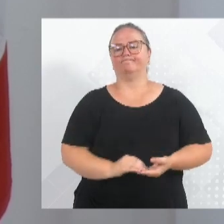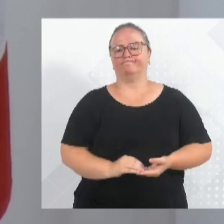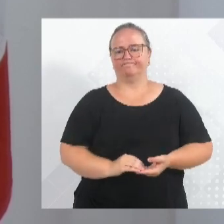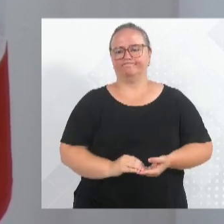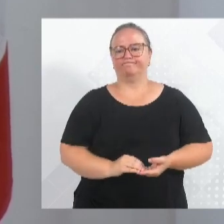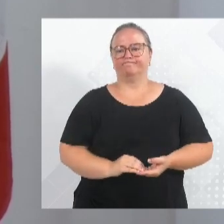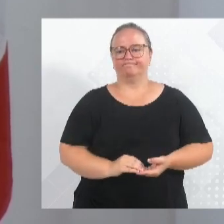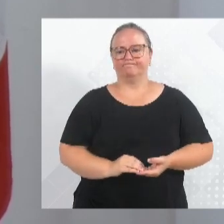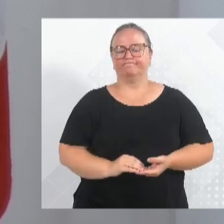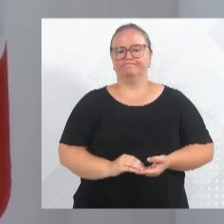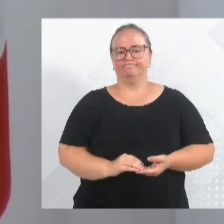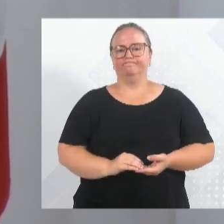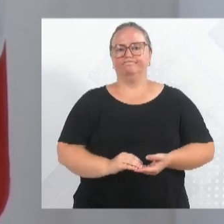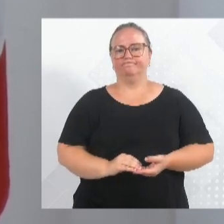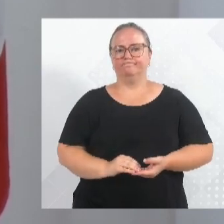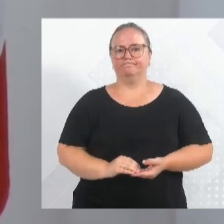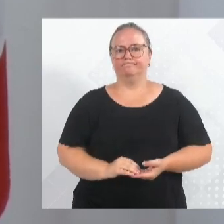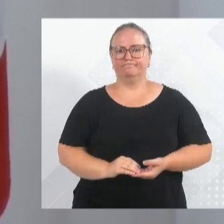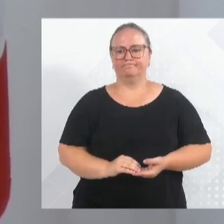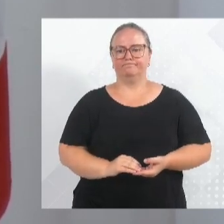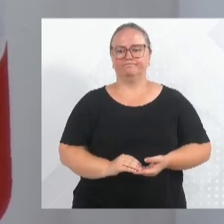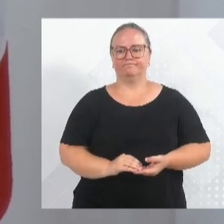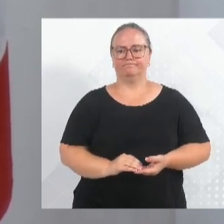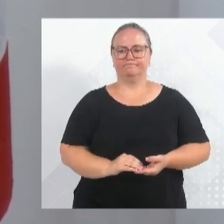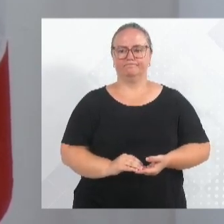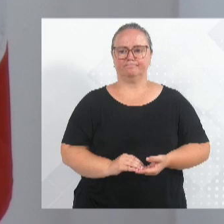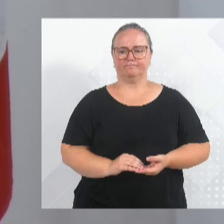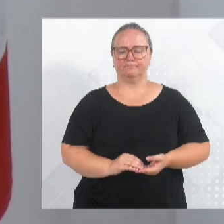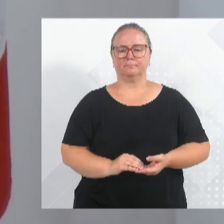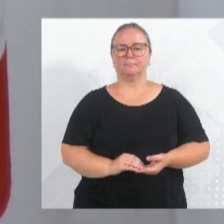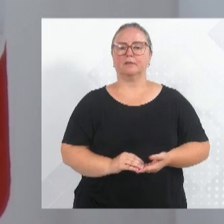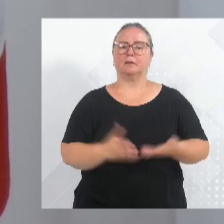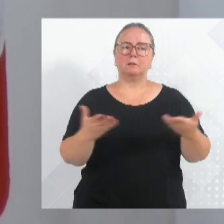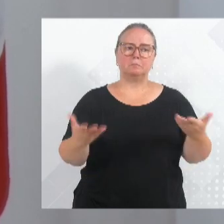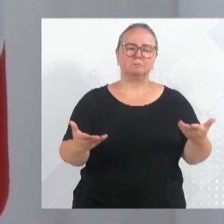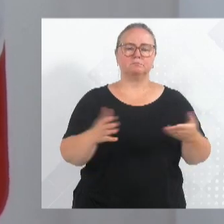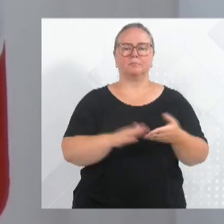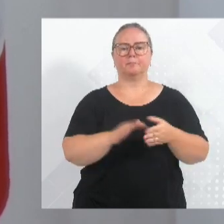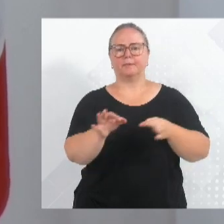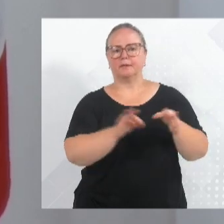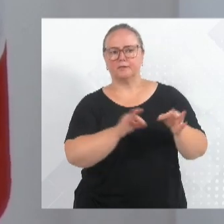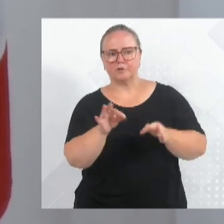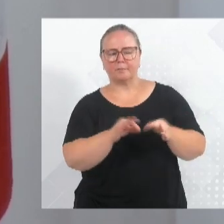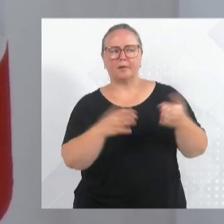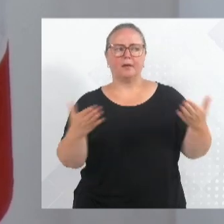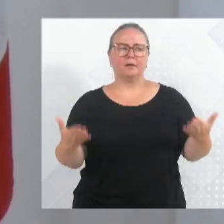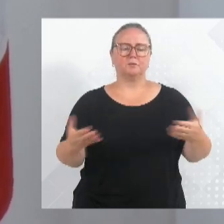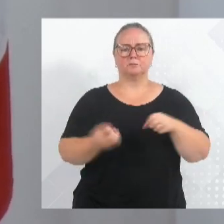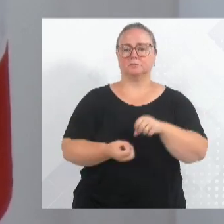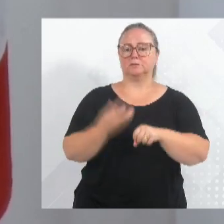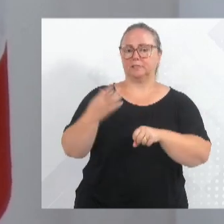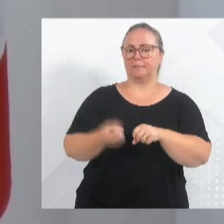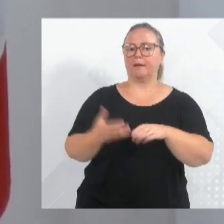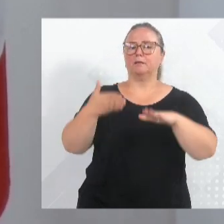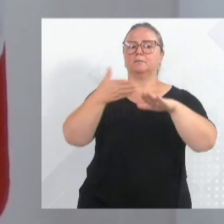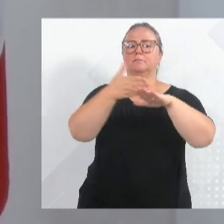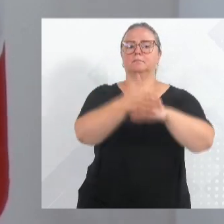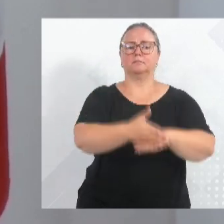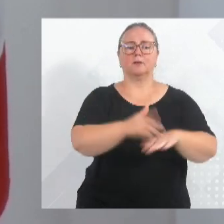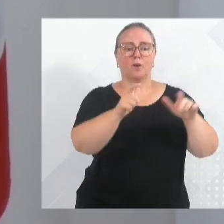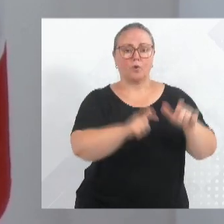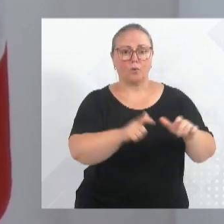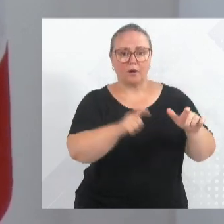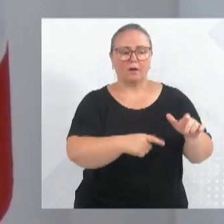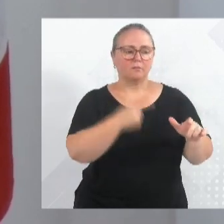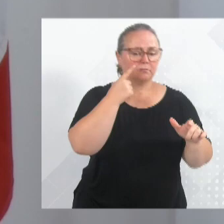se de repente o planejamento, ligação com o SAMAI, e lá em loco, no dia, a própria empresa MRV disse que estava tudo